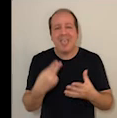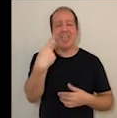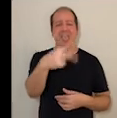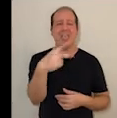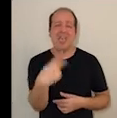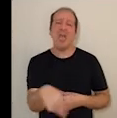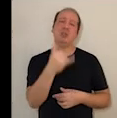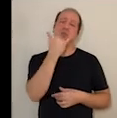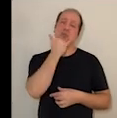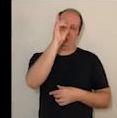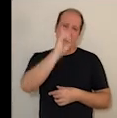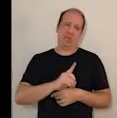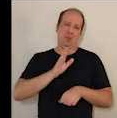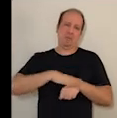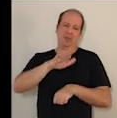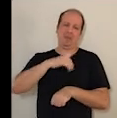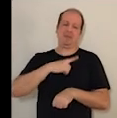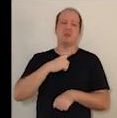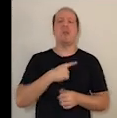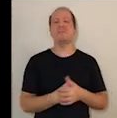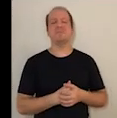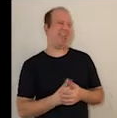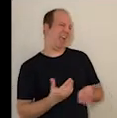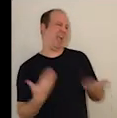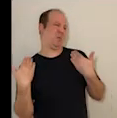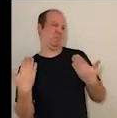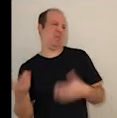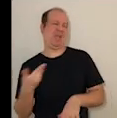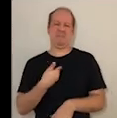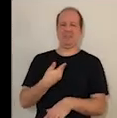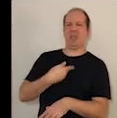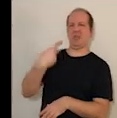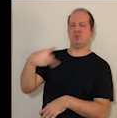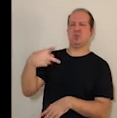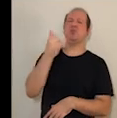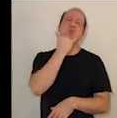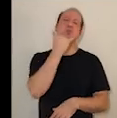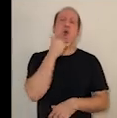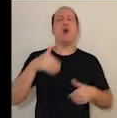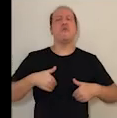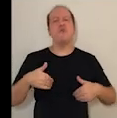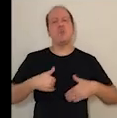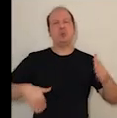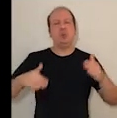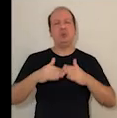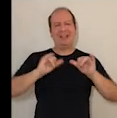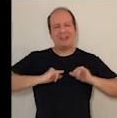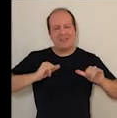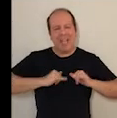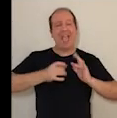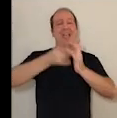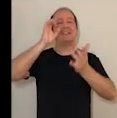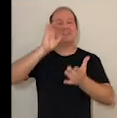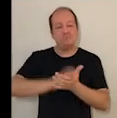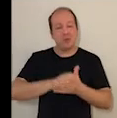Eu tenho mais direito do que vocês dois. O quê? Quer comparar a sua amizade com a minha? Seu unha de fome, eu sacrifiquei